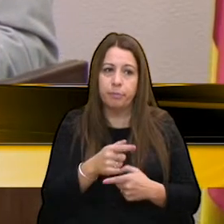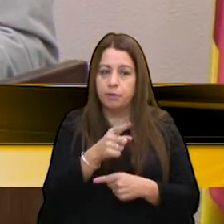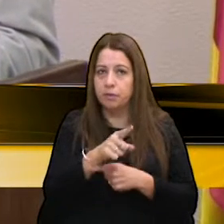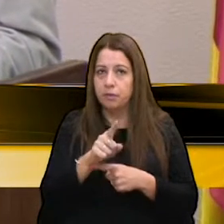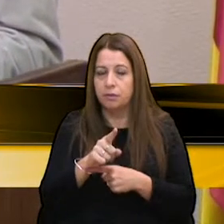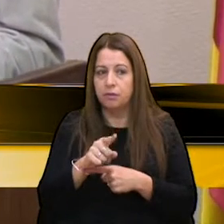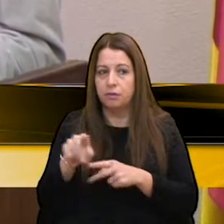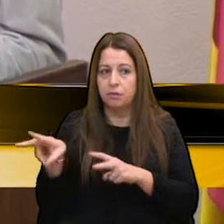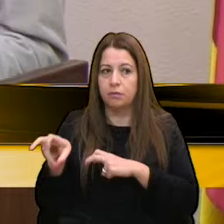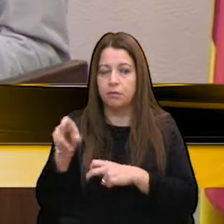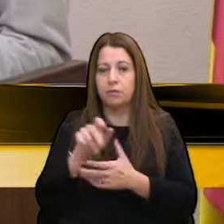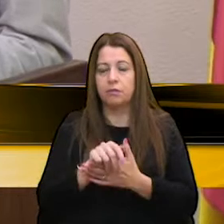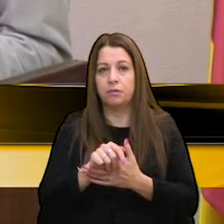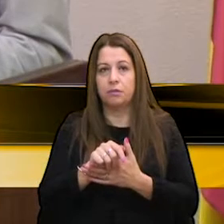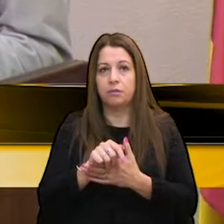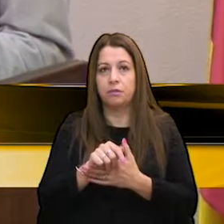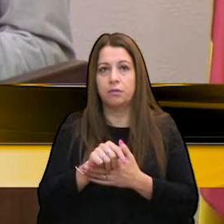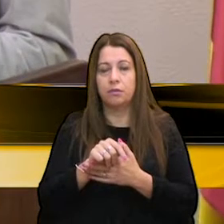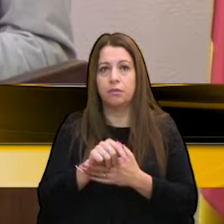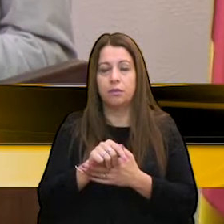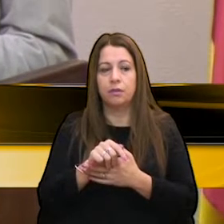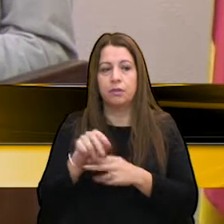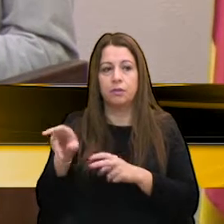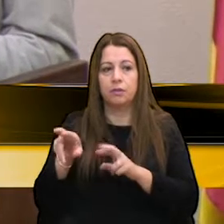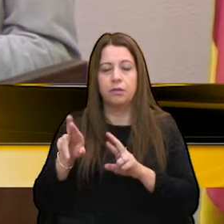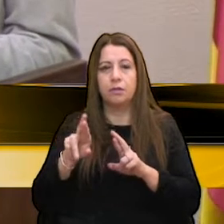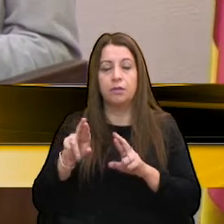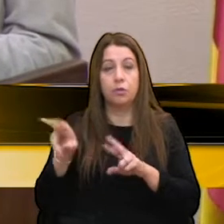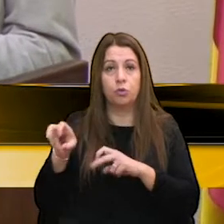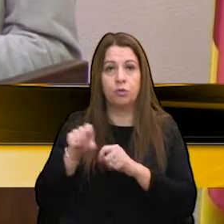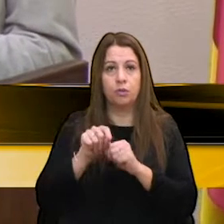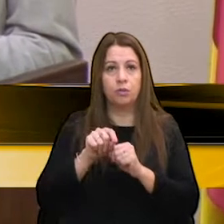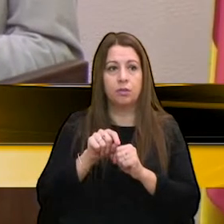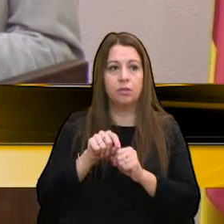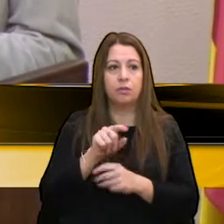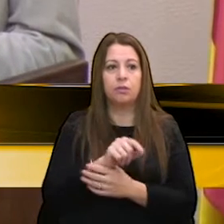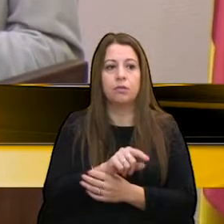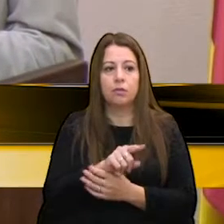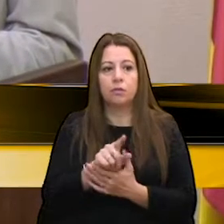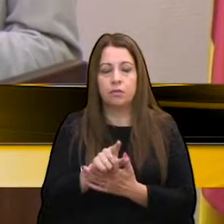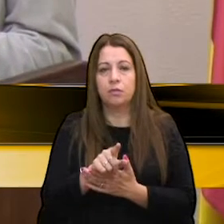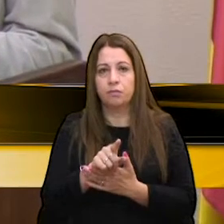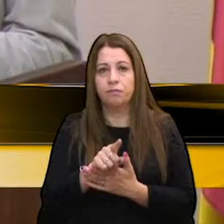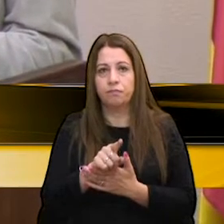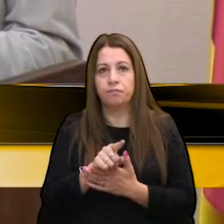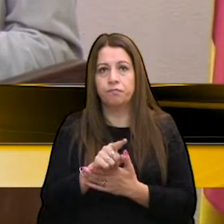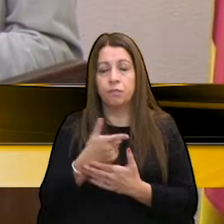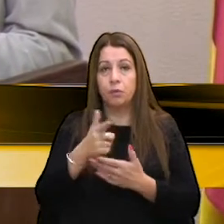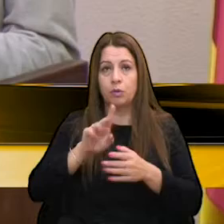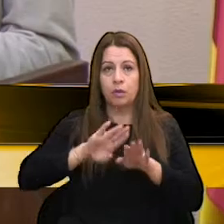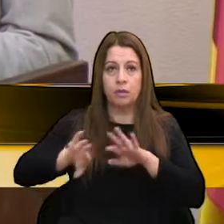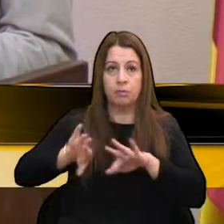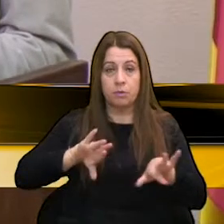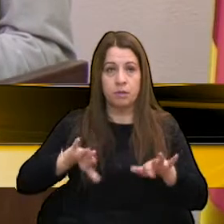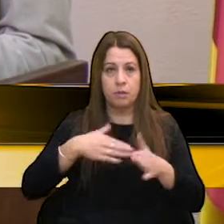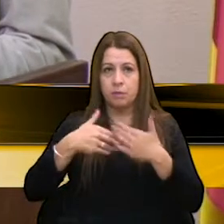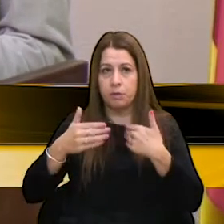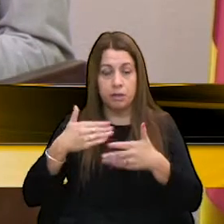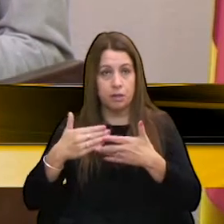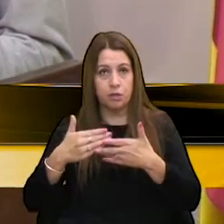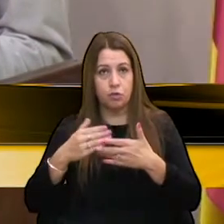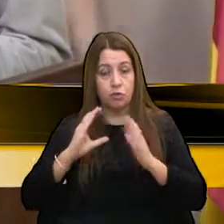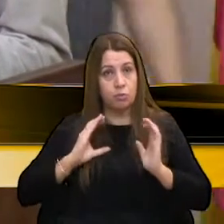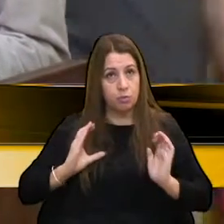A agricultura familiar no meio rural são um binômio inseparável, independente